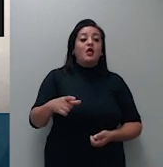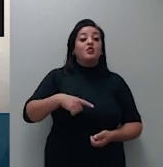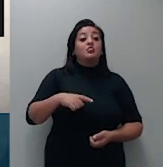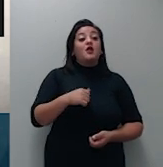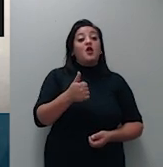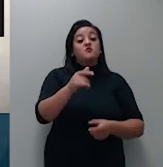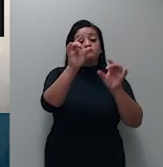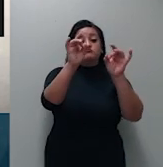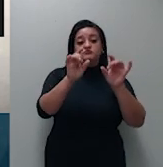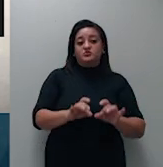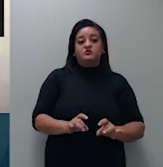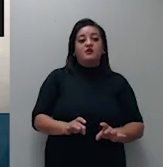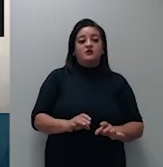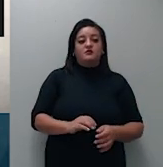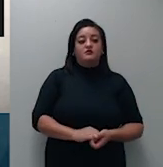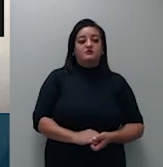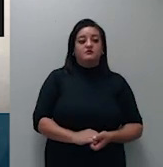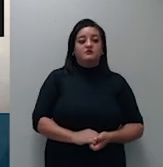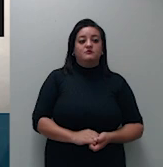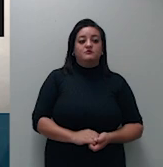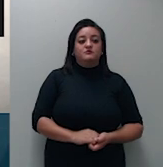aonde status